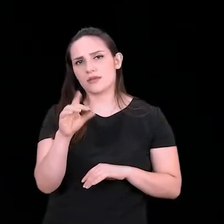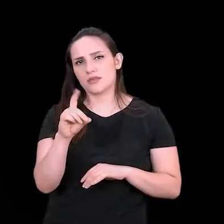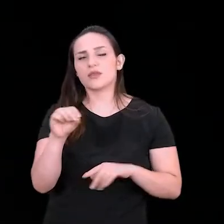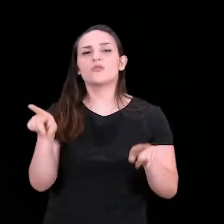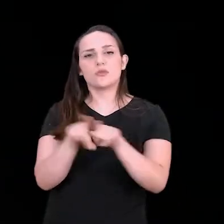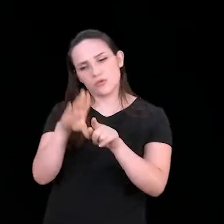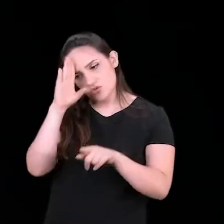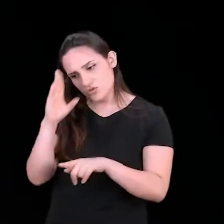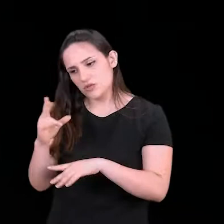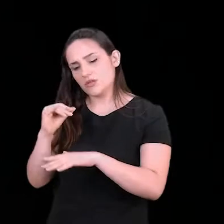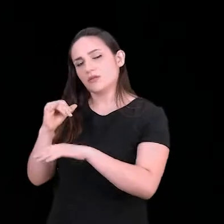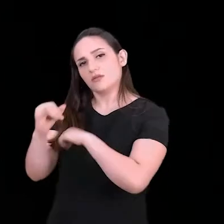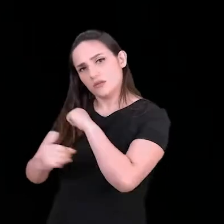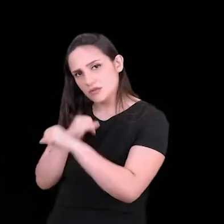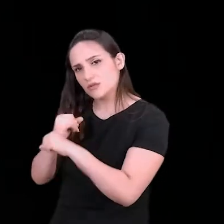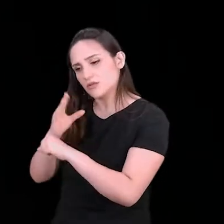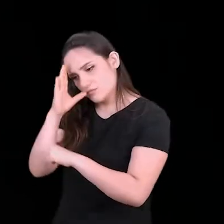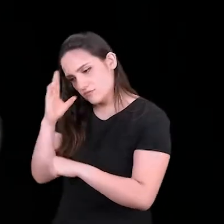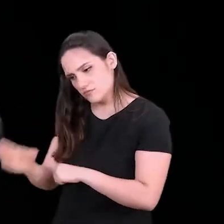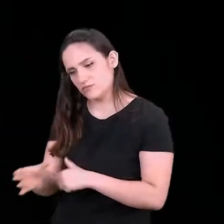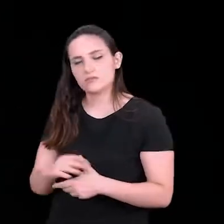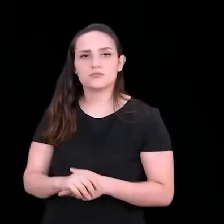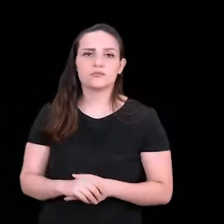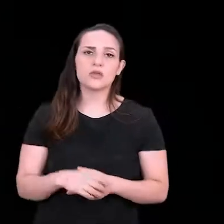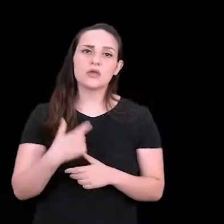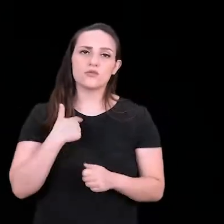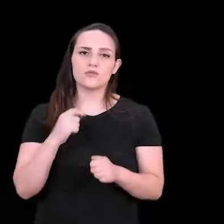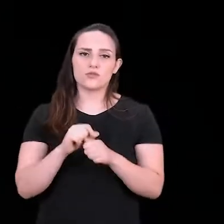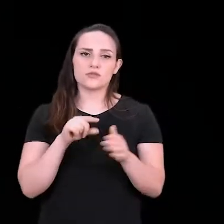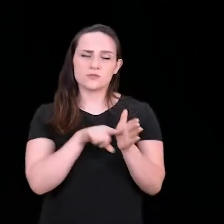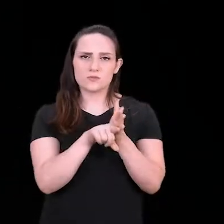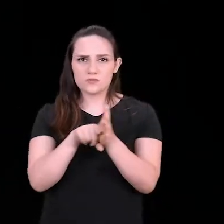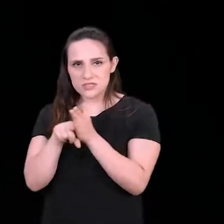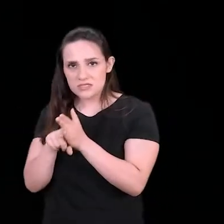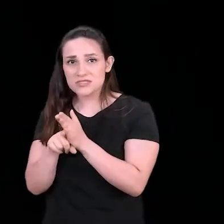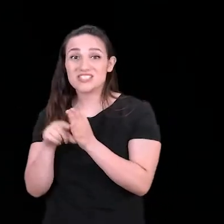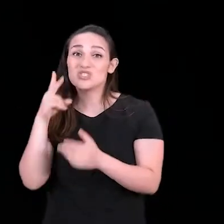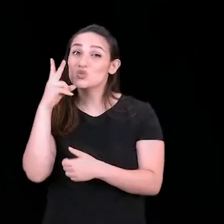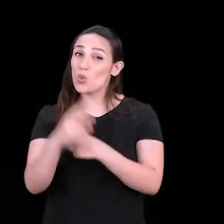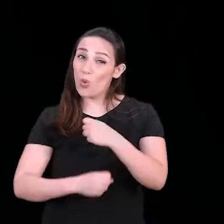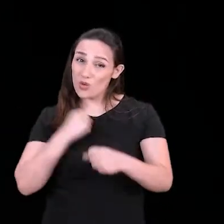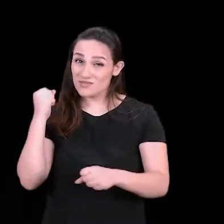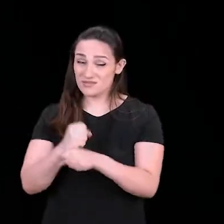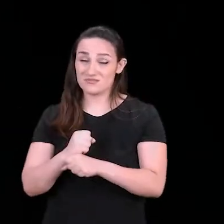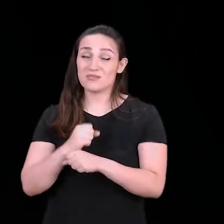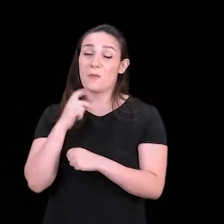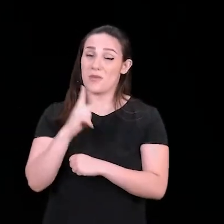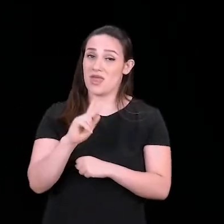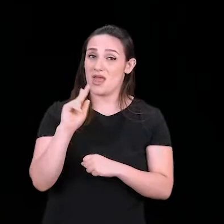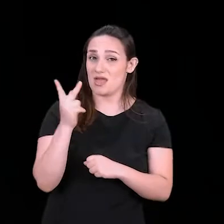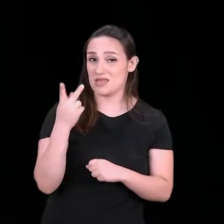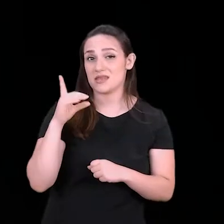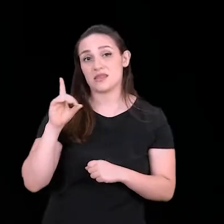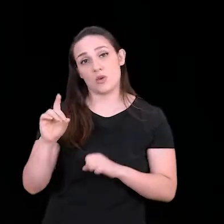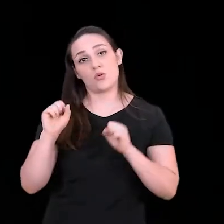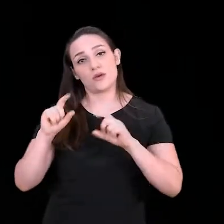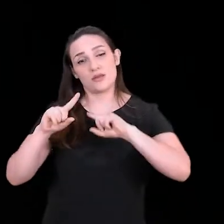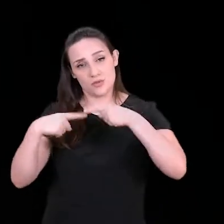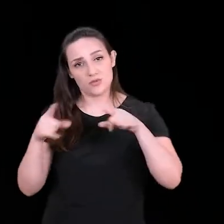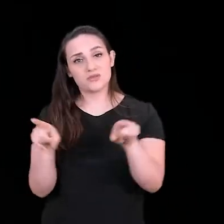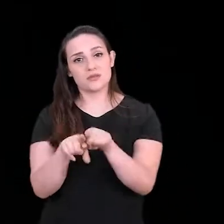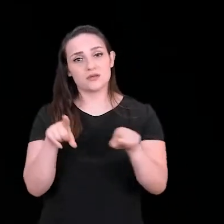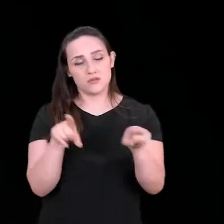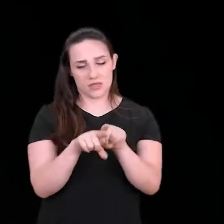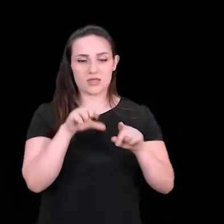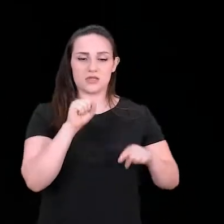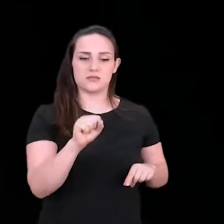na internet. E por fim, né, nesse período de pesquisa, porque o meu pós-doutoramento durou 2 anos, nesse período de